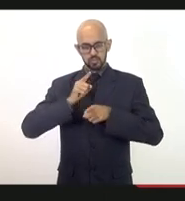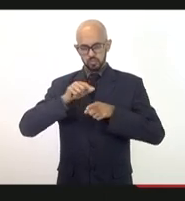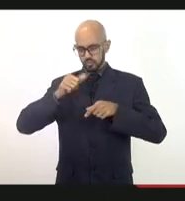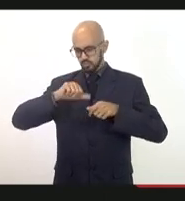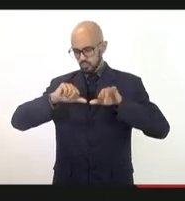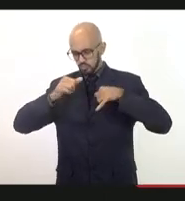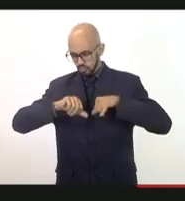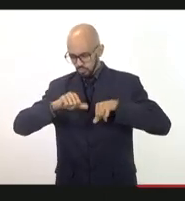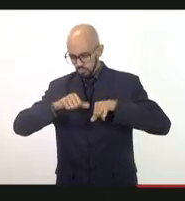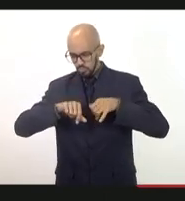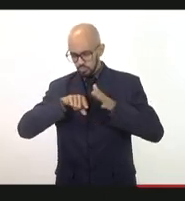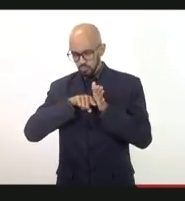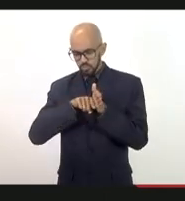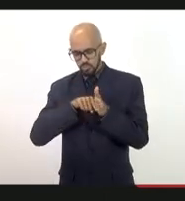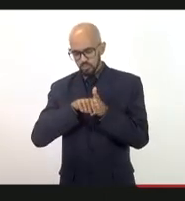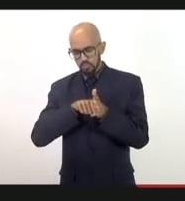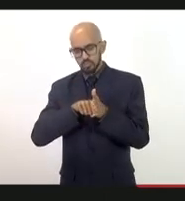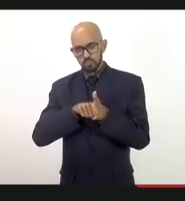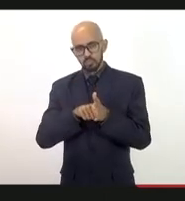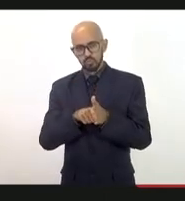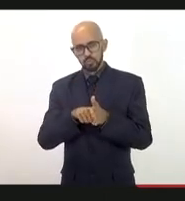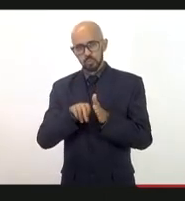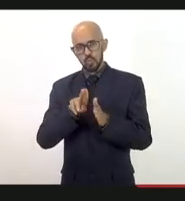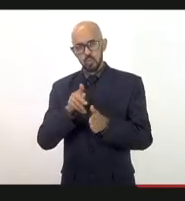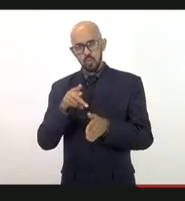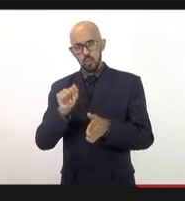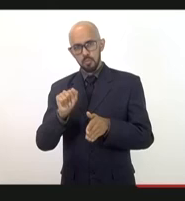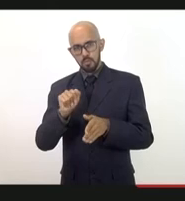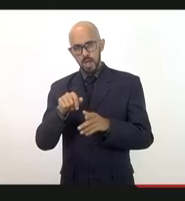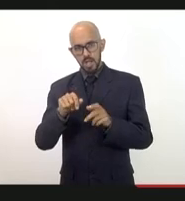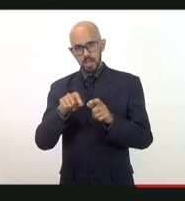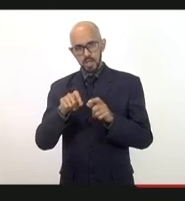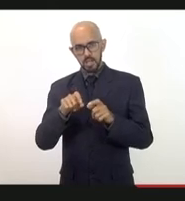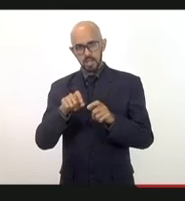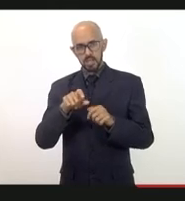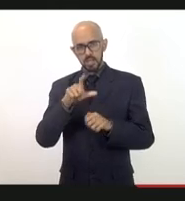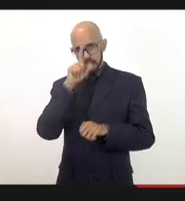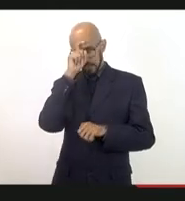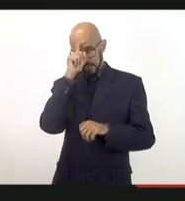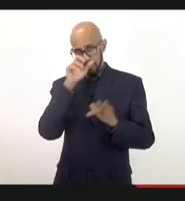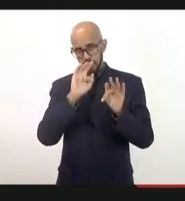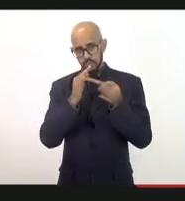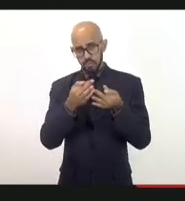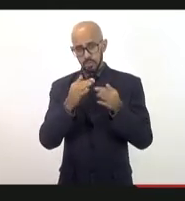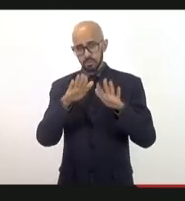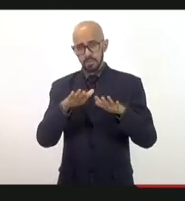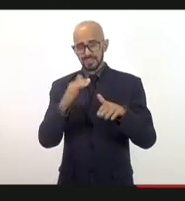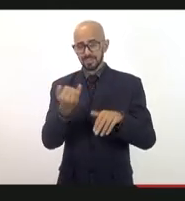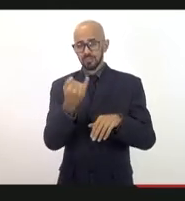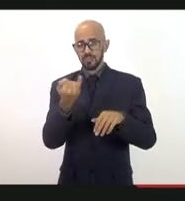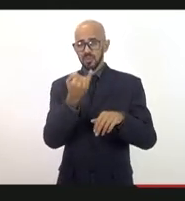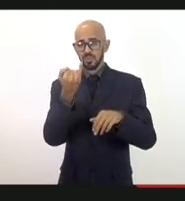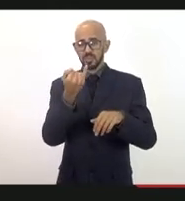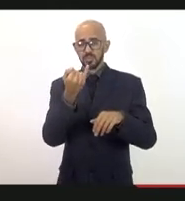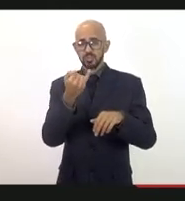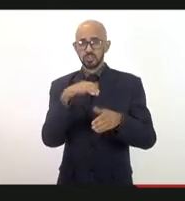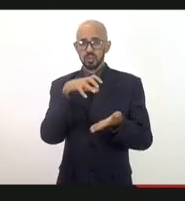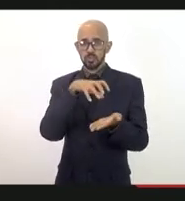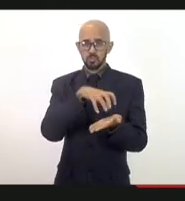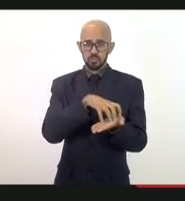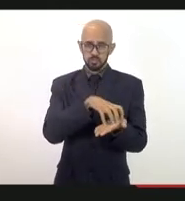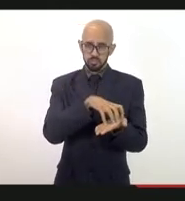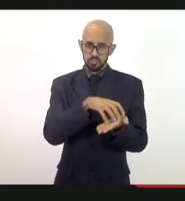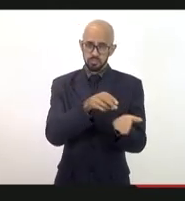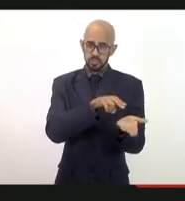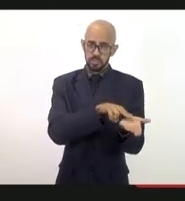inicialmente nas unidades básicas. Mas é fundamental termos uma unidade hospitalar para